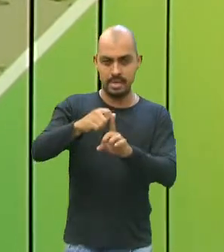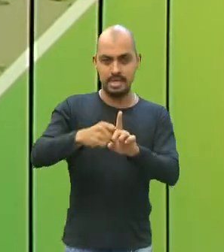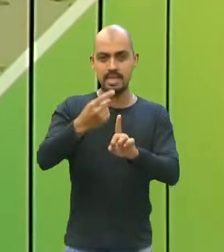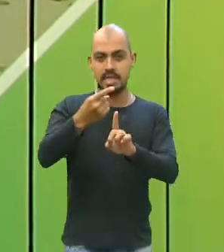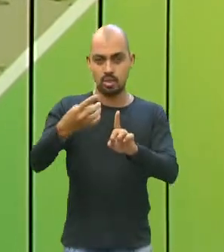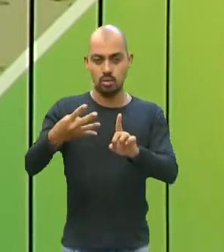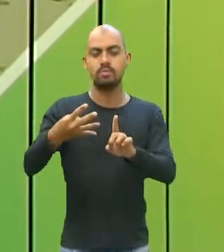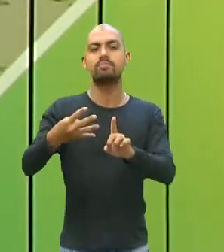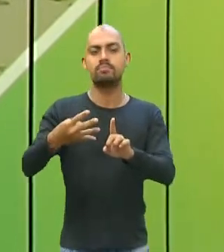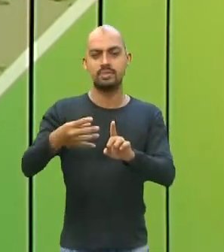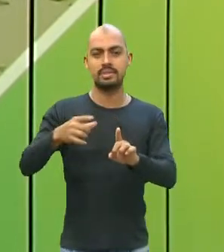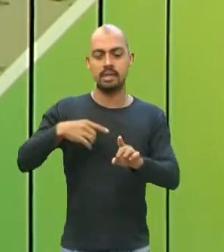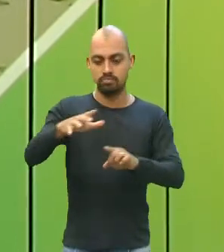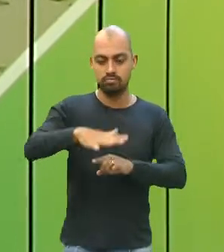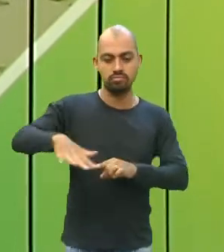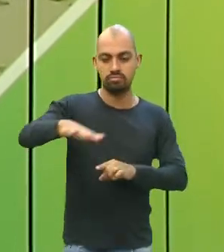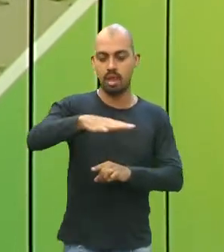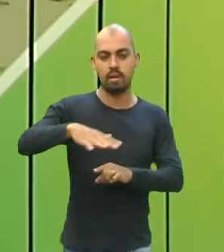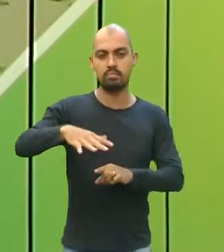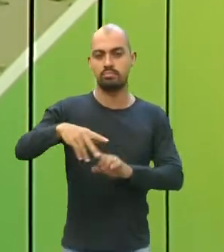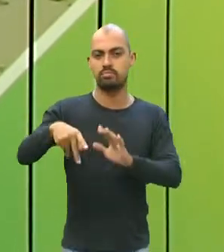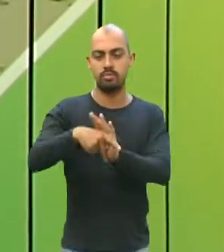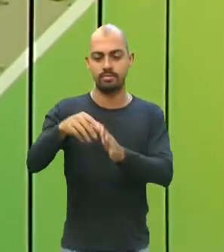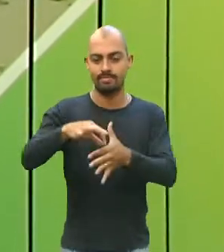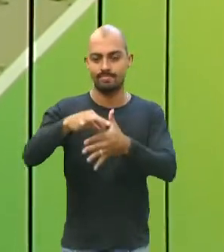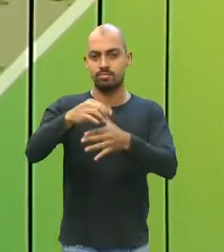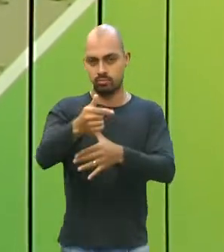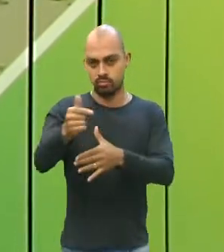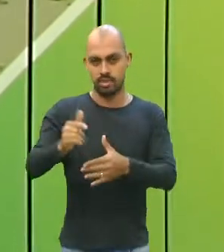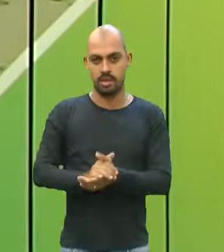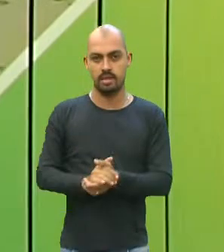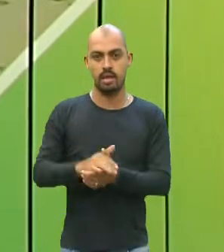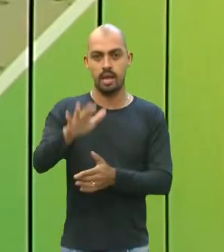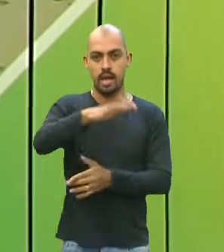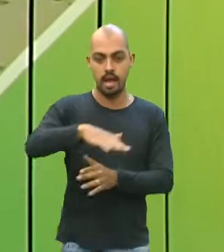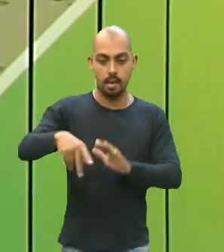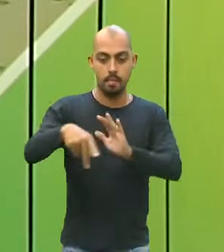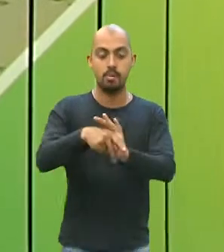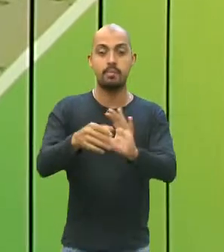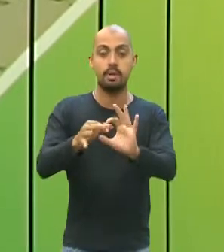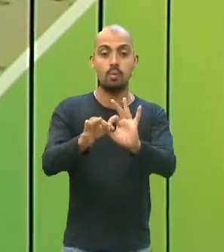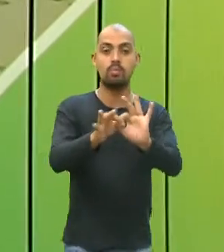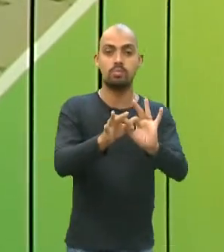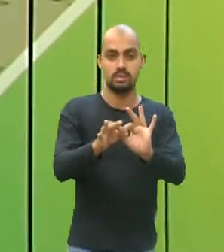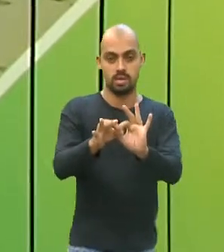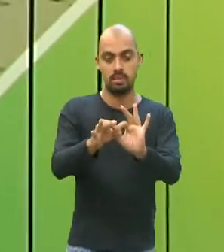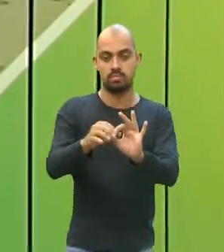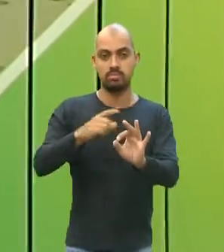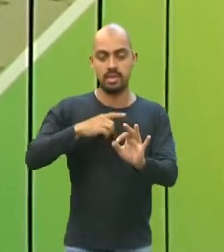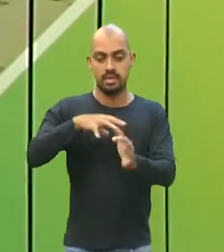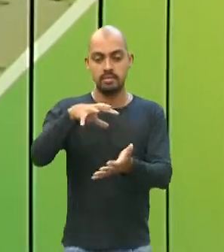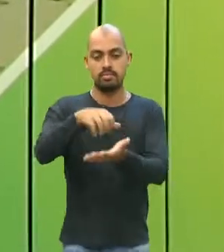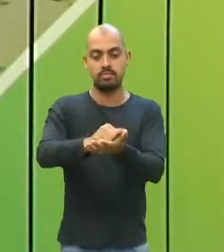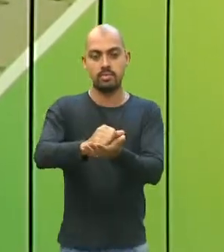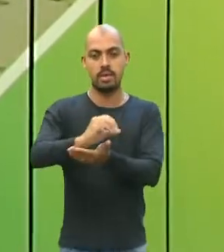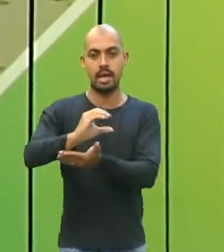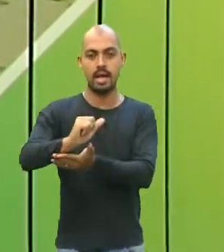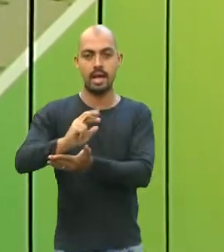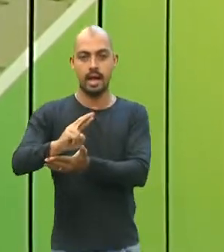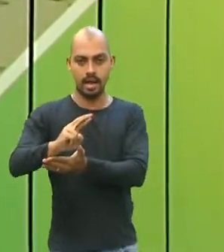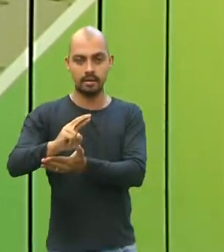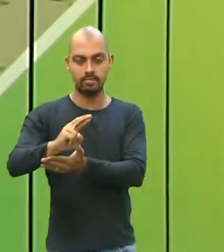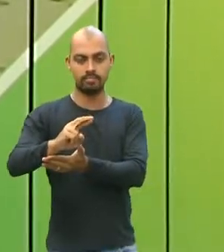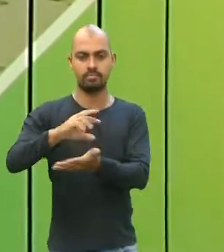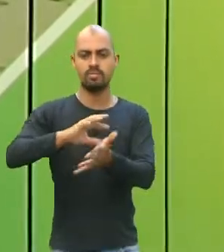em terras públicas sem destinação, que são as terras da União que estão no CAR, o Cadastro